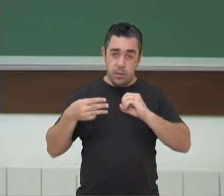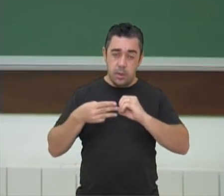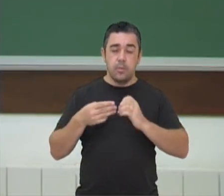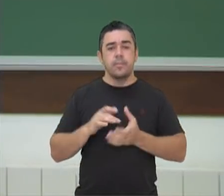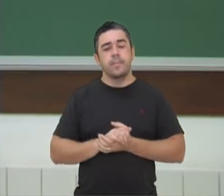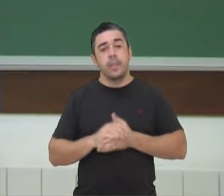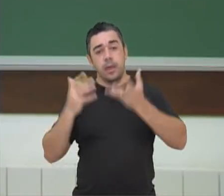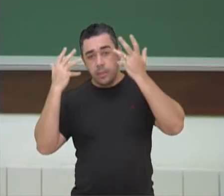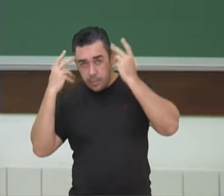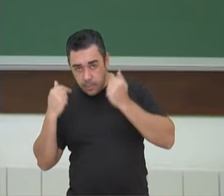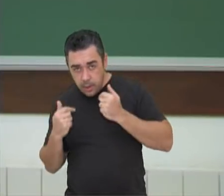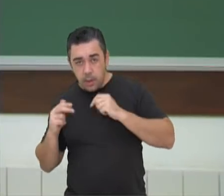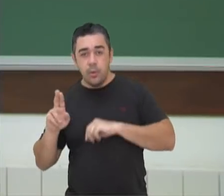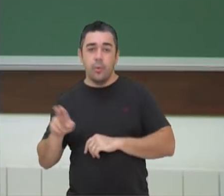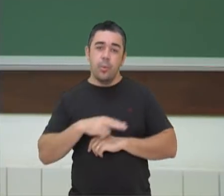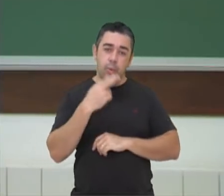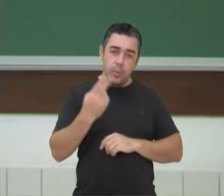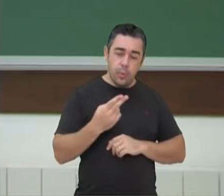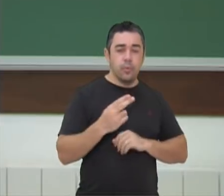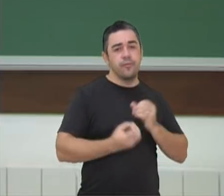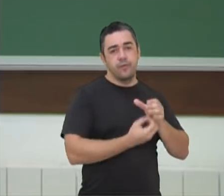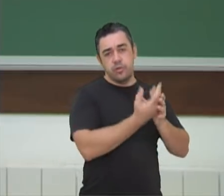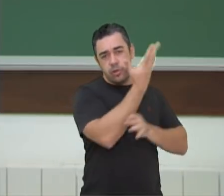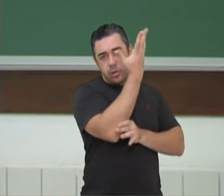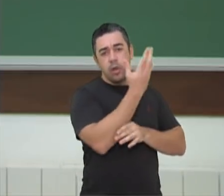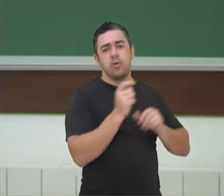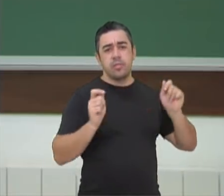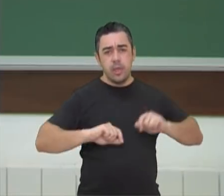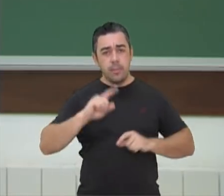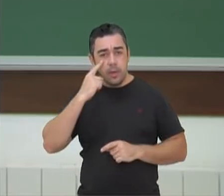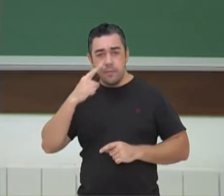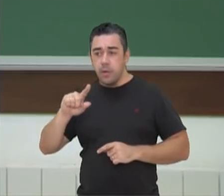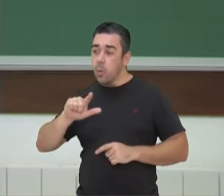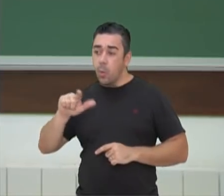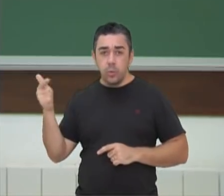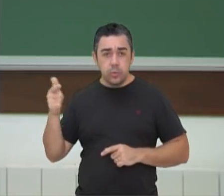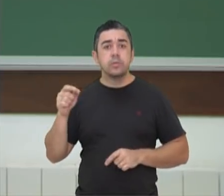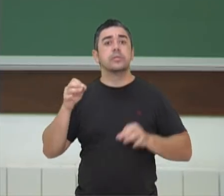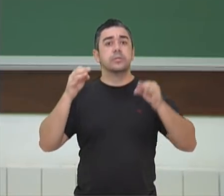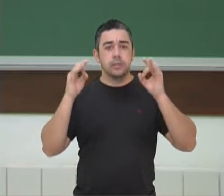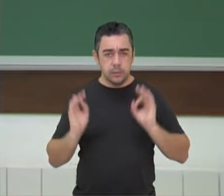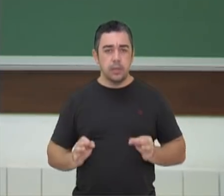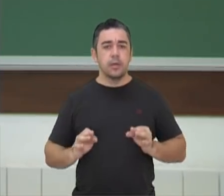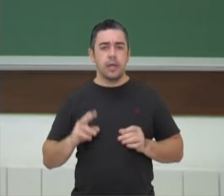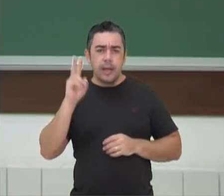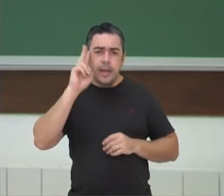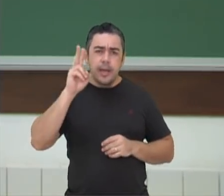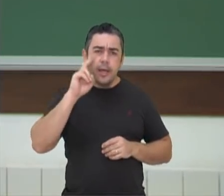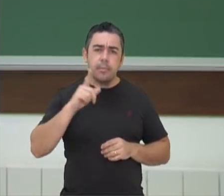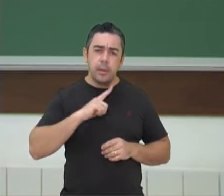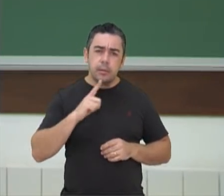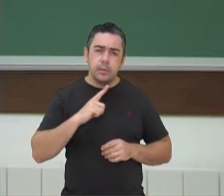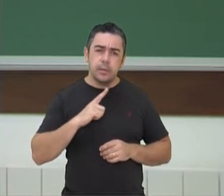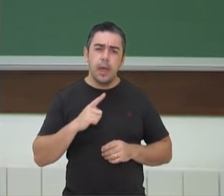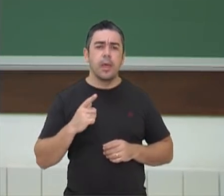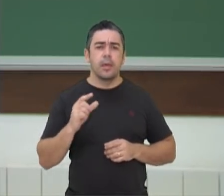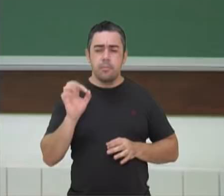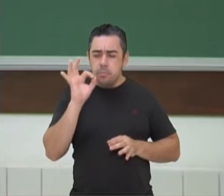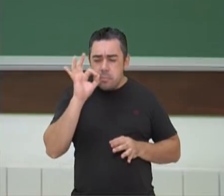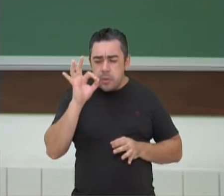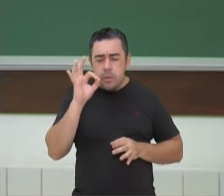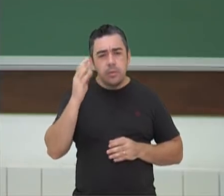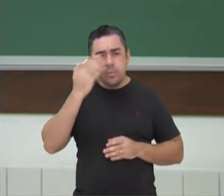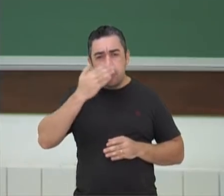animais e vegetais. Posso ver outros seres? Com certeza. Lembra que eu falei que tinham seres muito